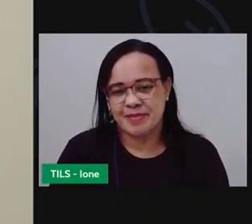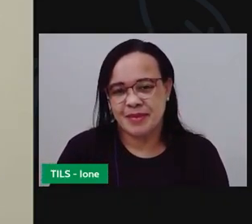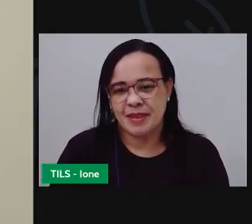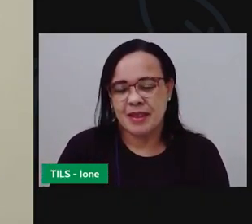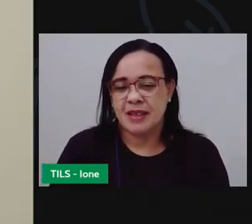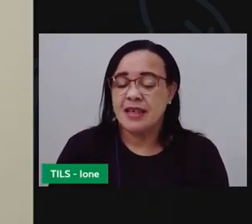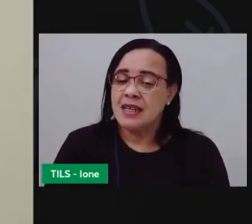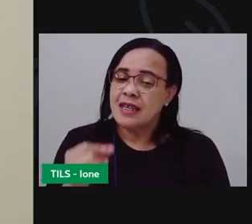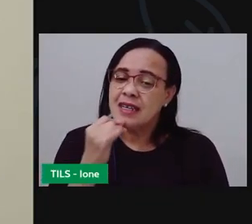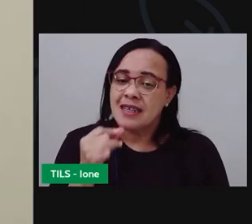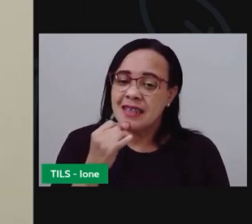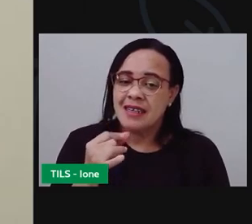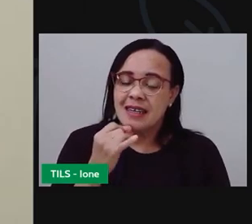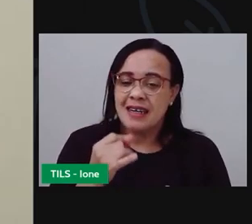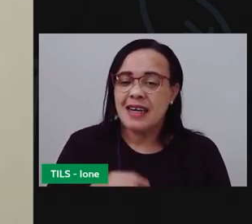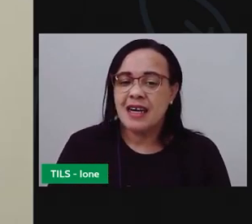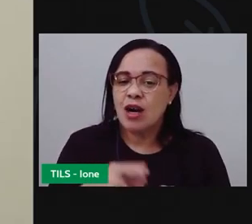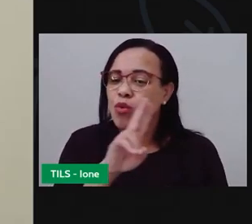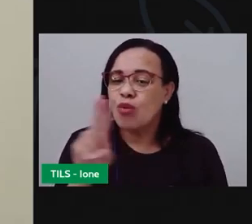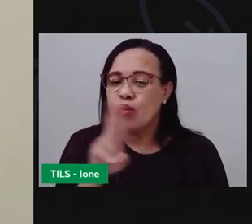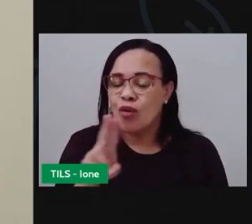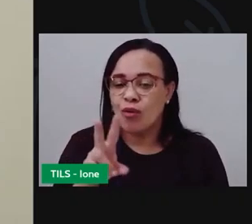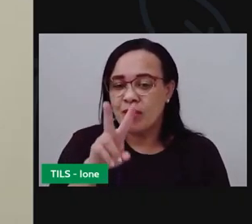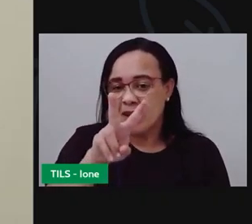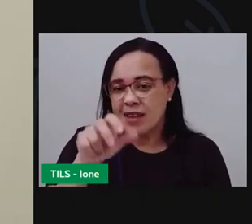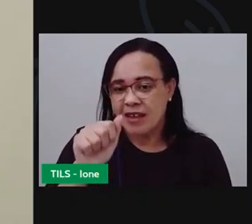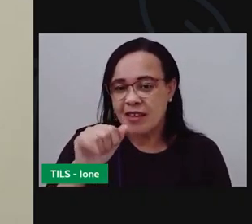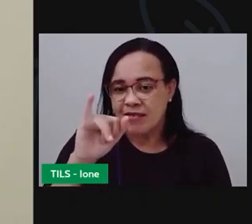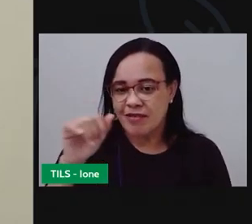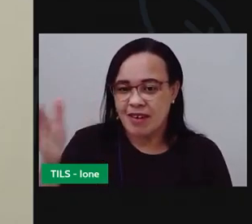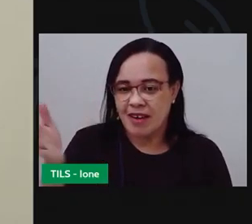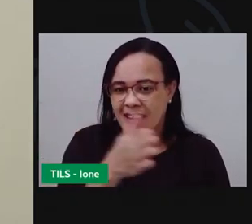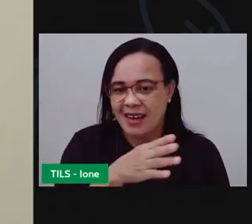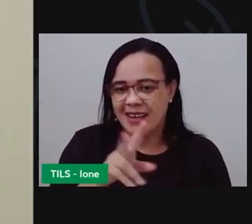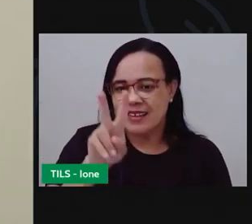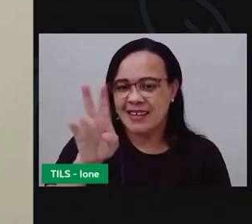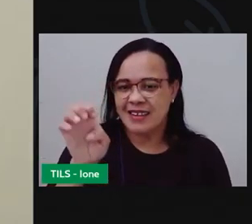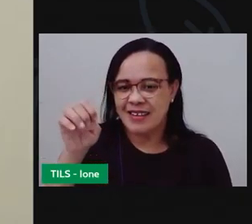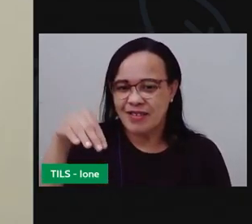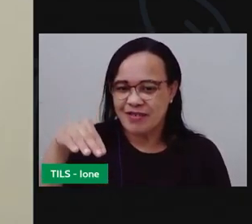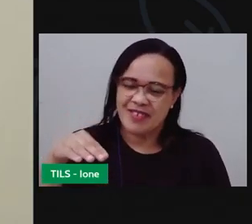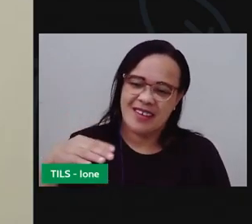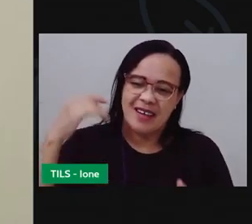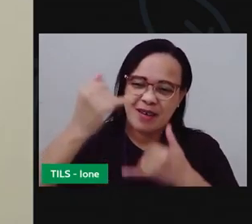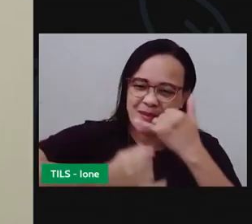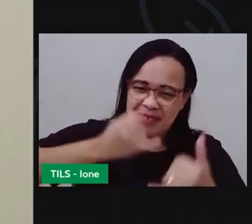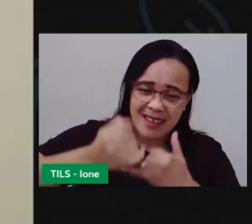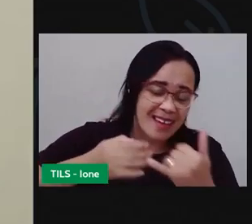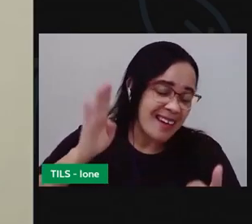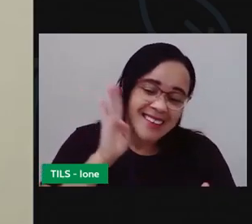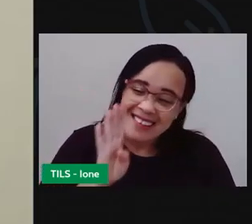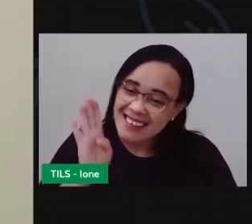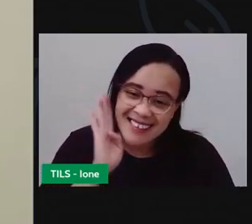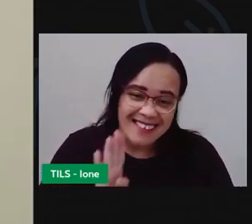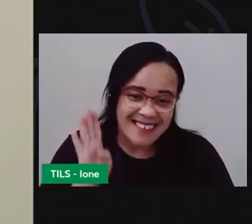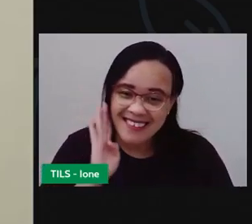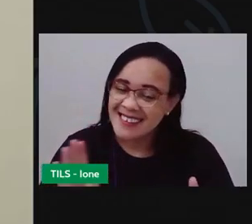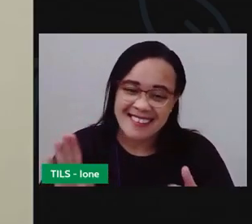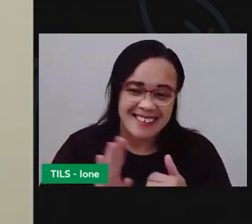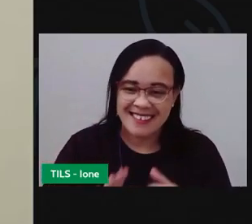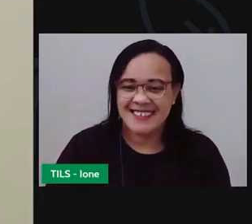como vai e vem. É muito divertido. Quando ele estiver pronto, você vai poder brincar com seus colegas e se